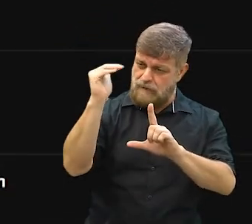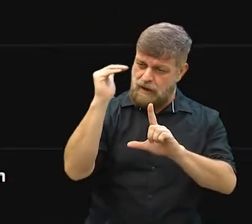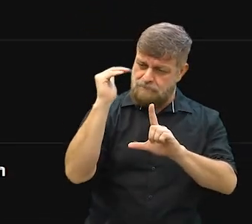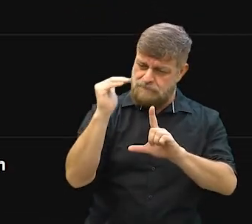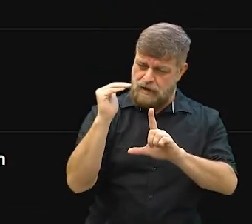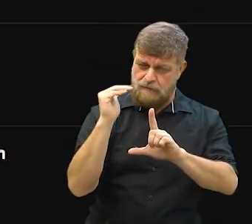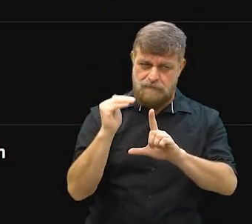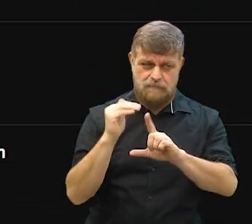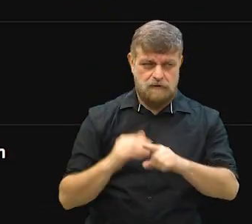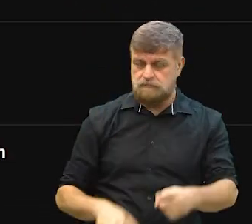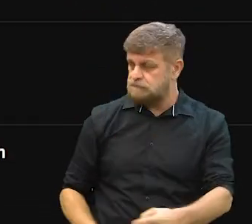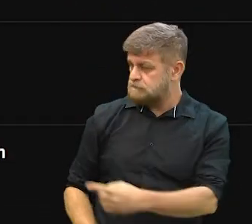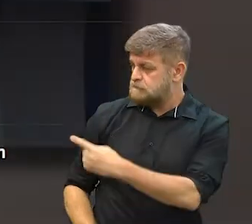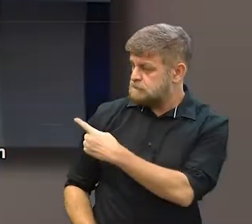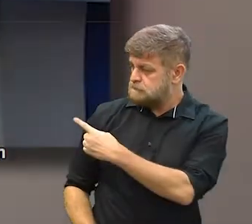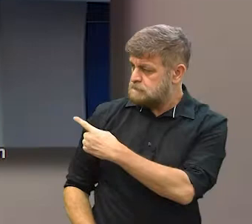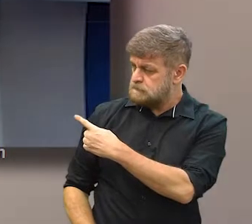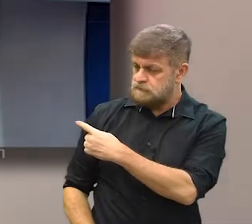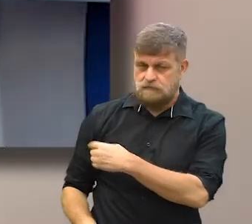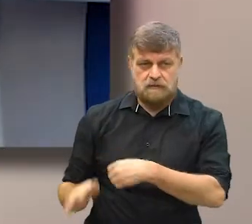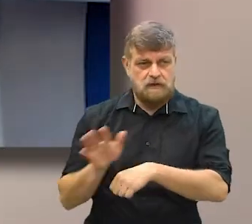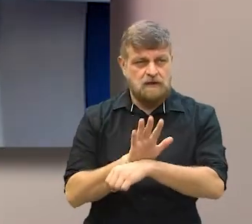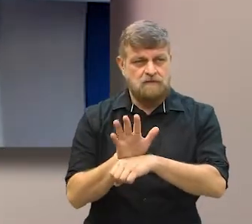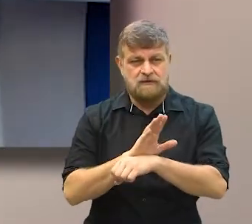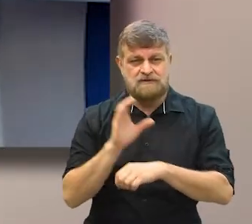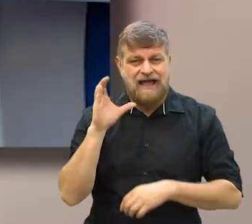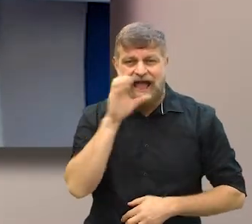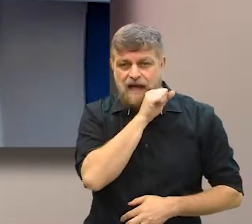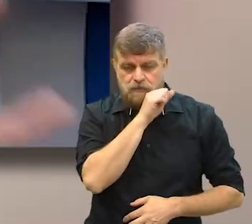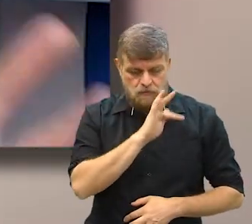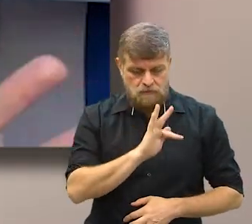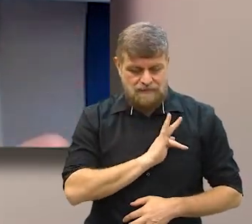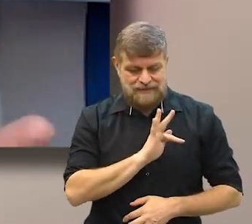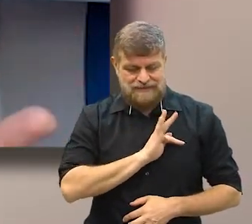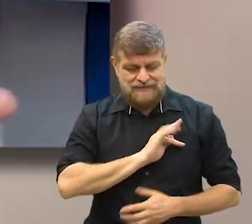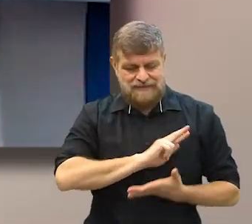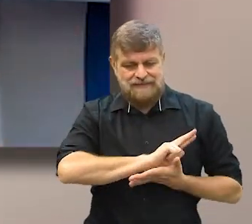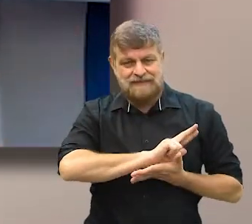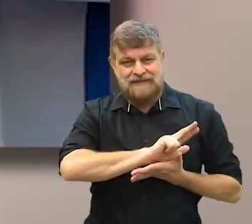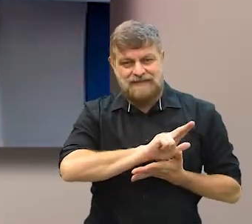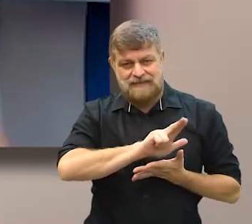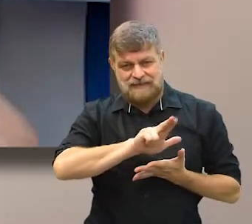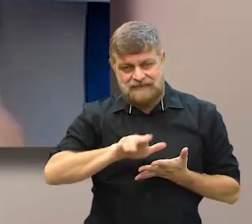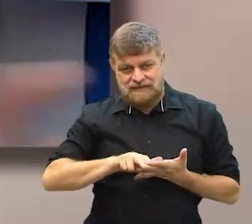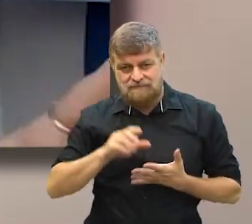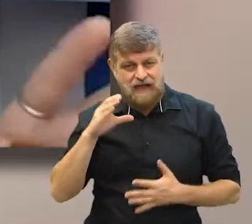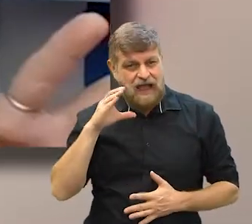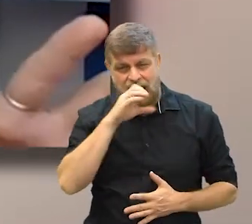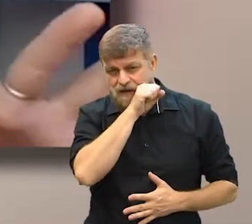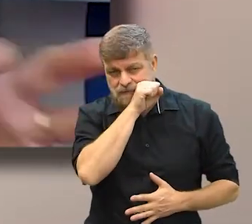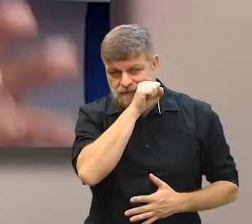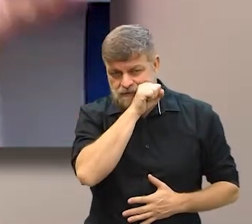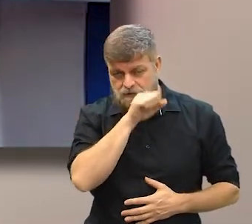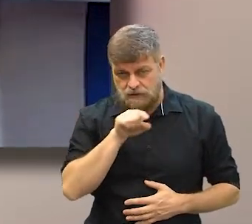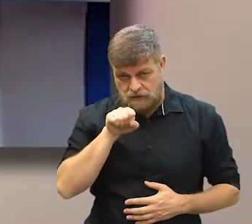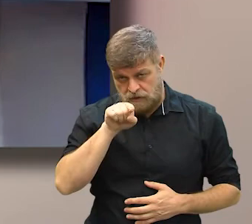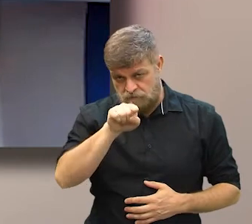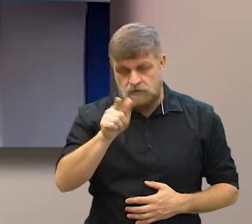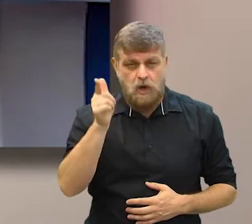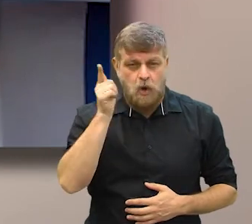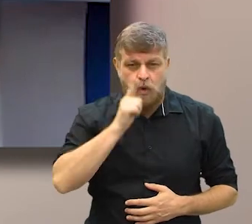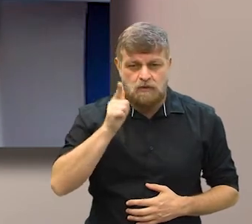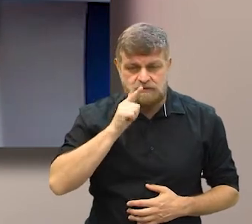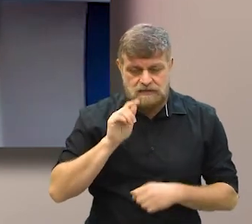vídeos super curtinhos, cada um com uma técnica diferente, rápida, para